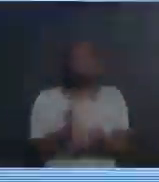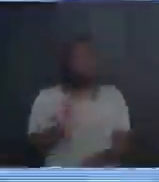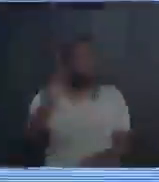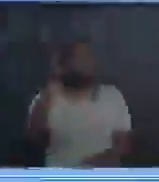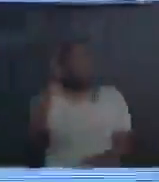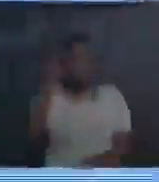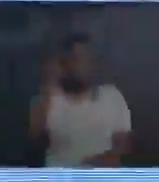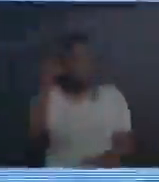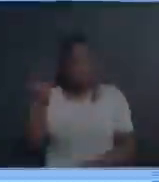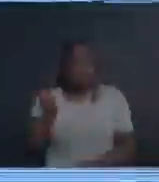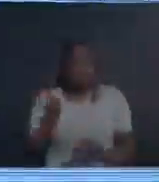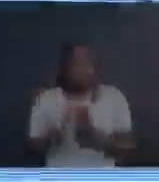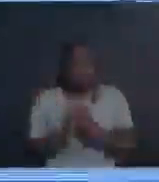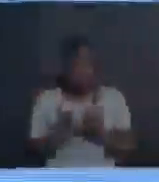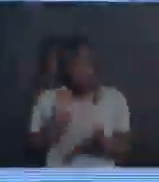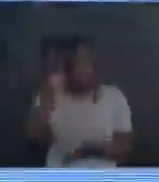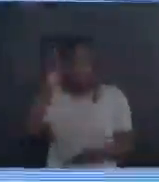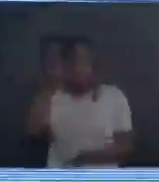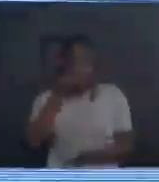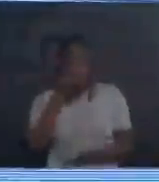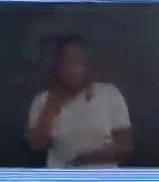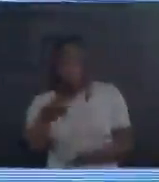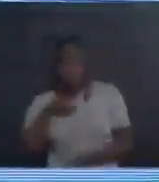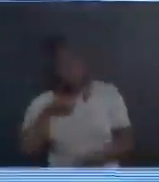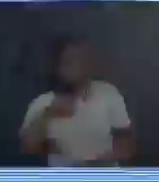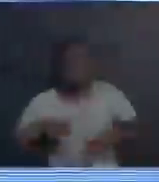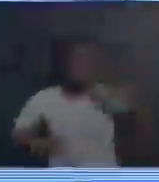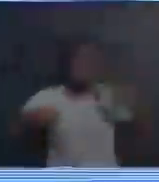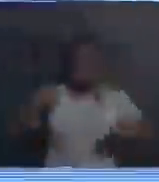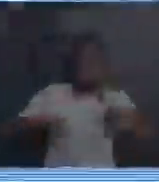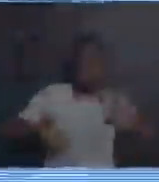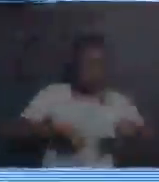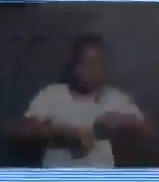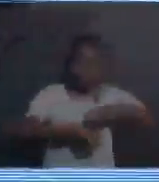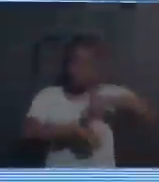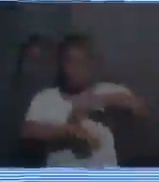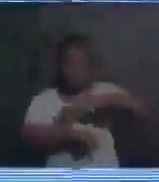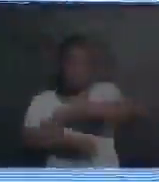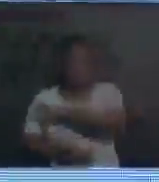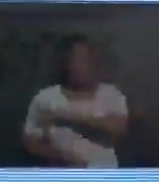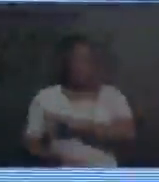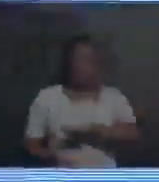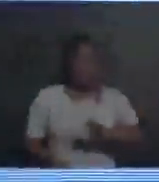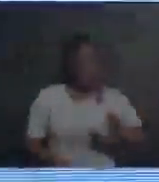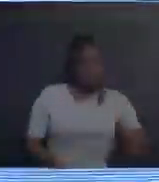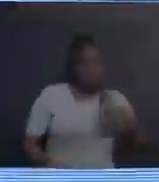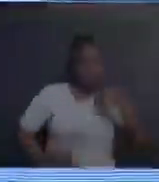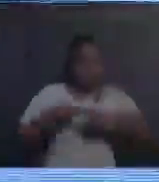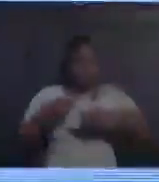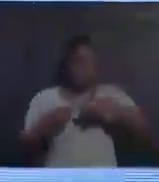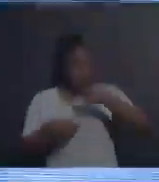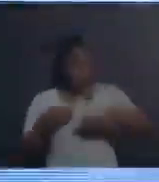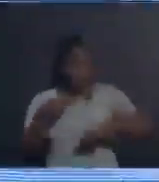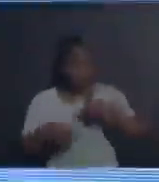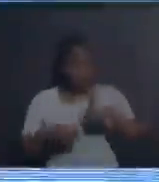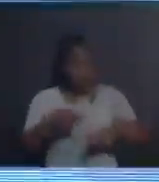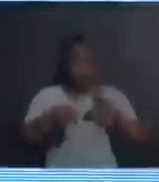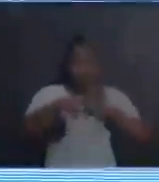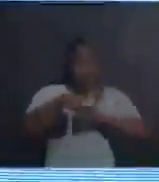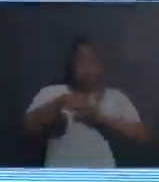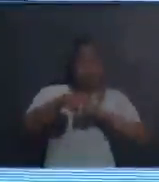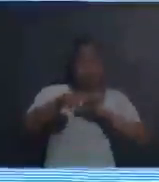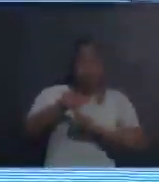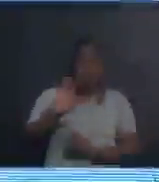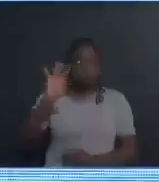Bíblia tem uma opinião sobre tudo? Sobre comércio, sobre política, sobre moda, sobre criança, sobre sexo, sobre o tempo,